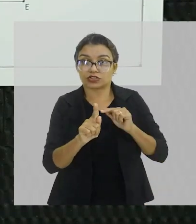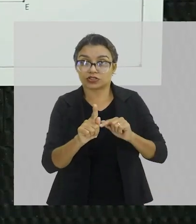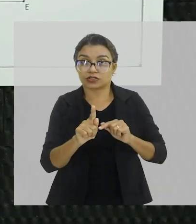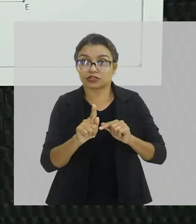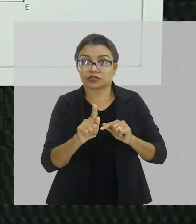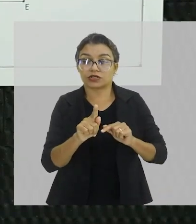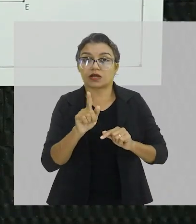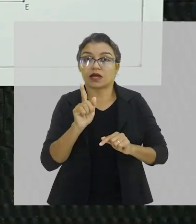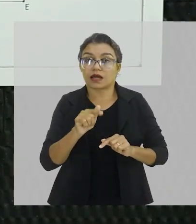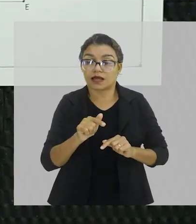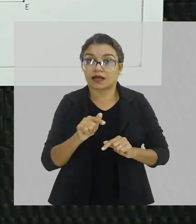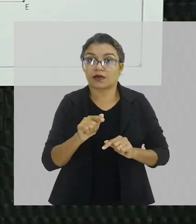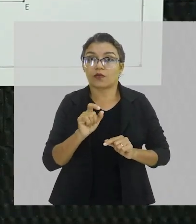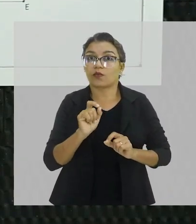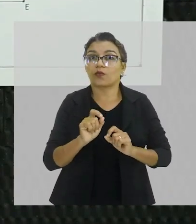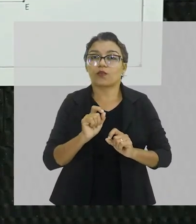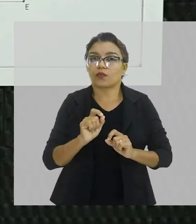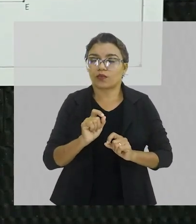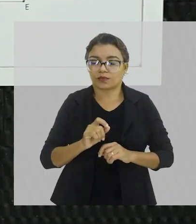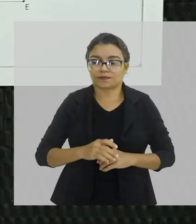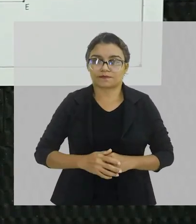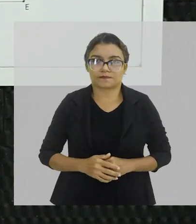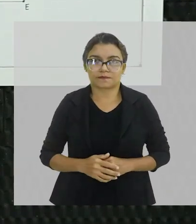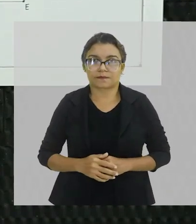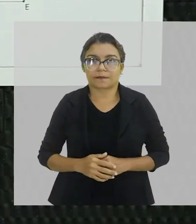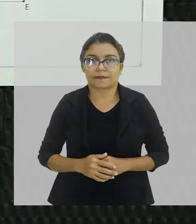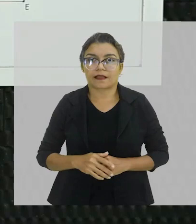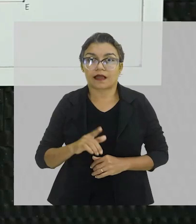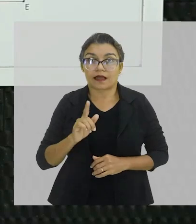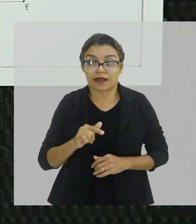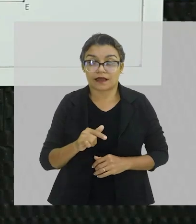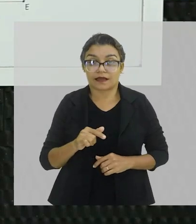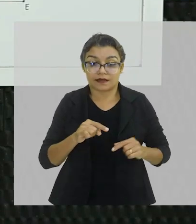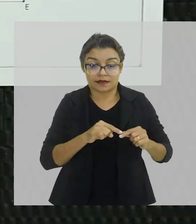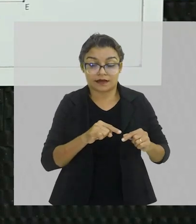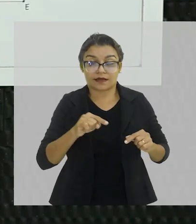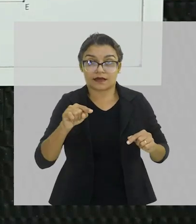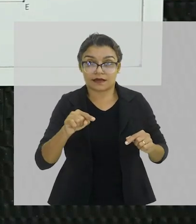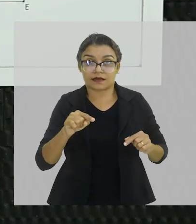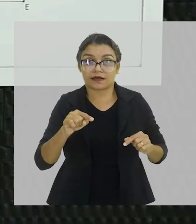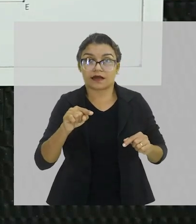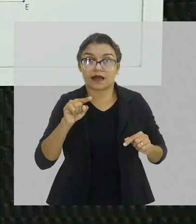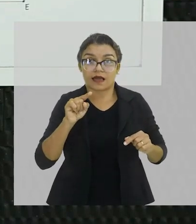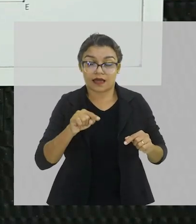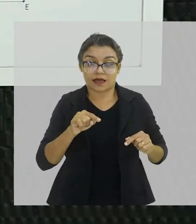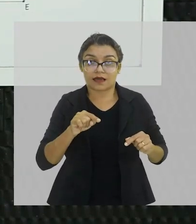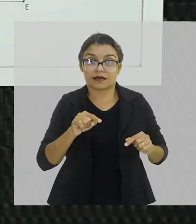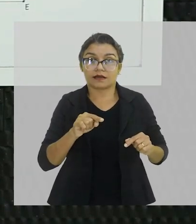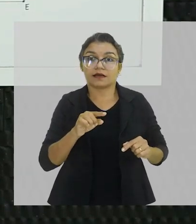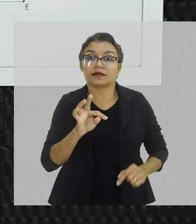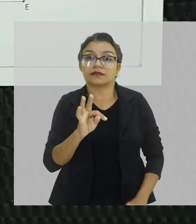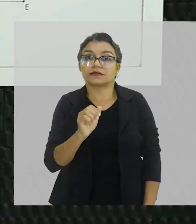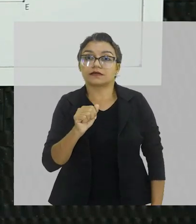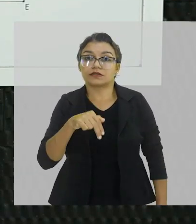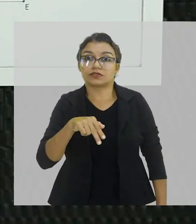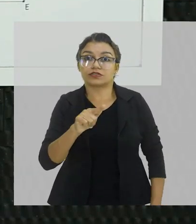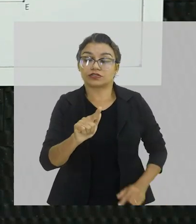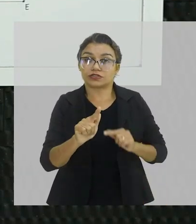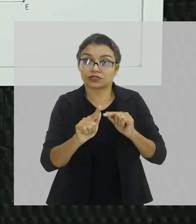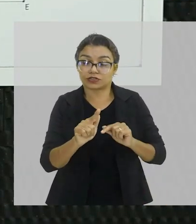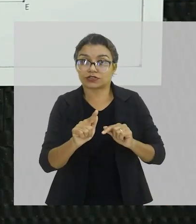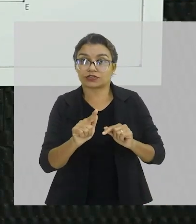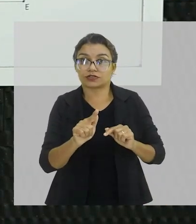raio no ponto de tangência. Olha o que eu estou dizendo. A reta tangente à circunferência, ela